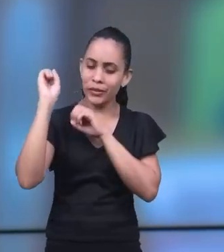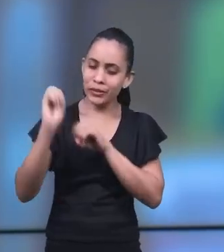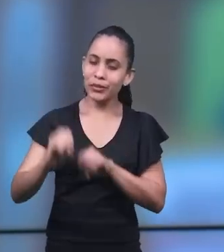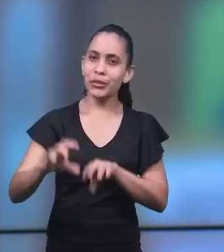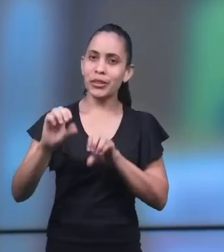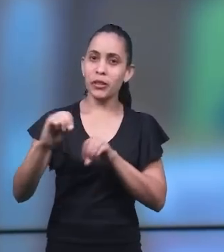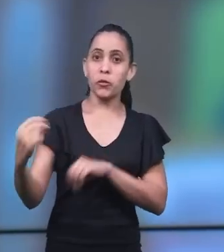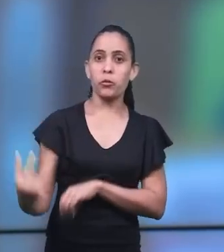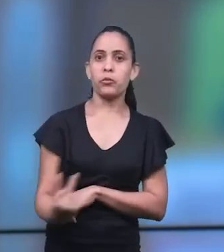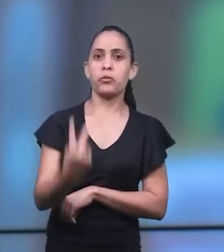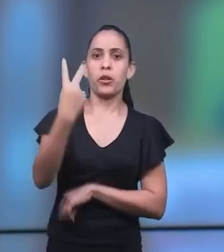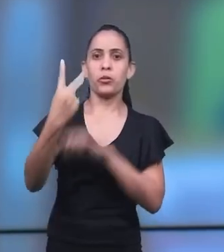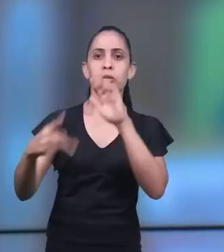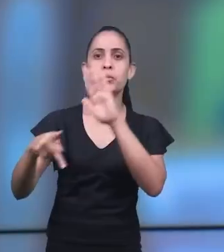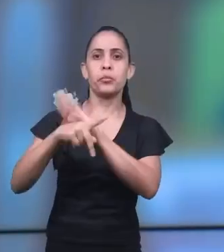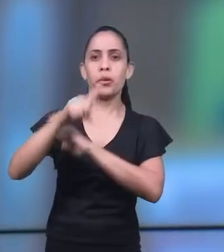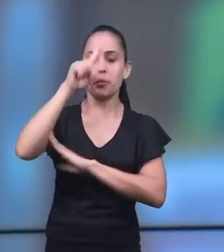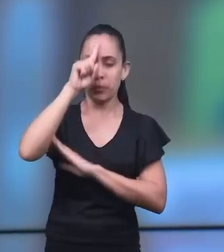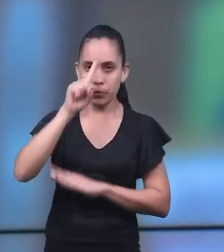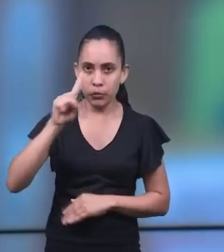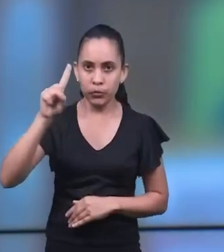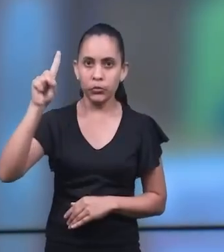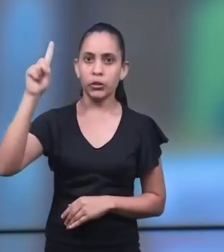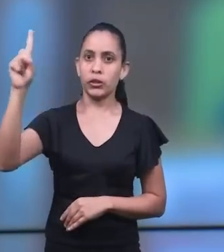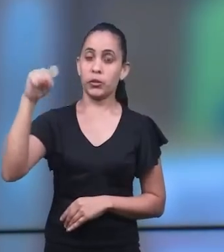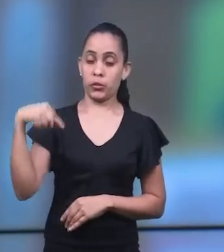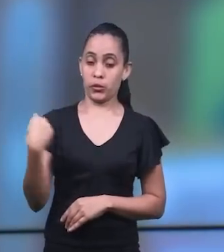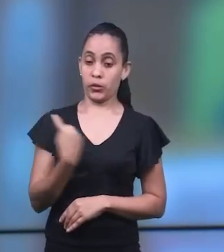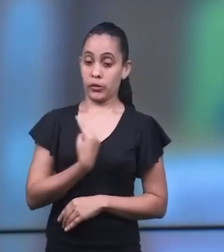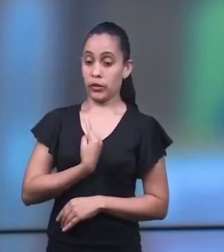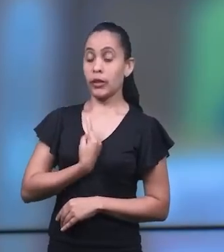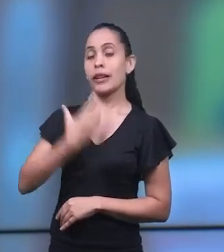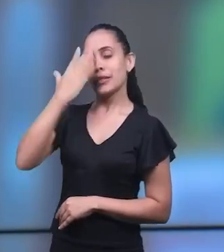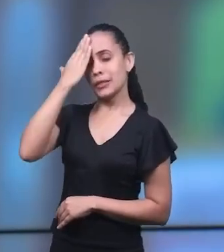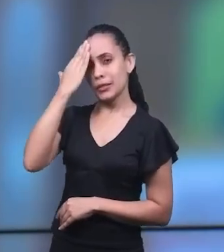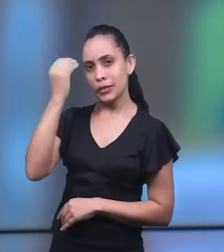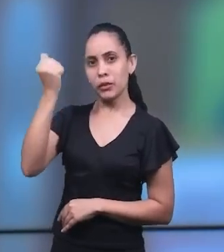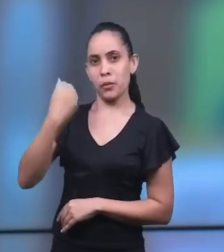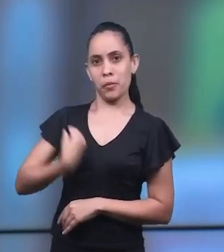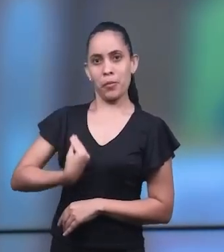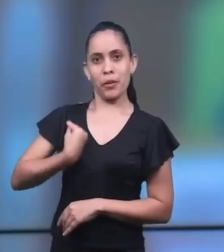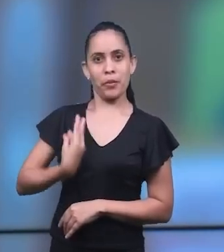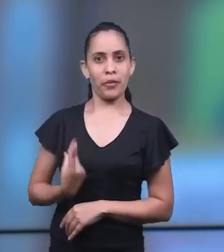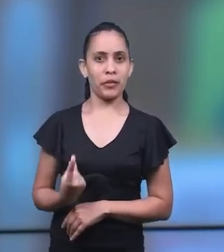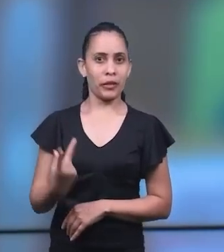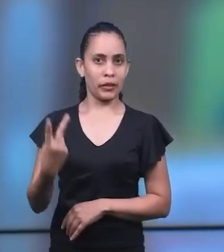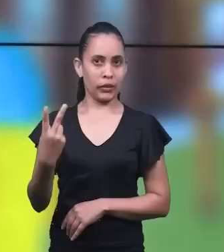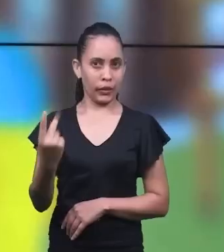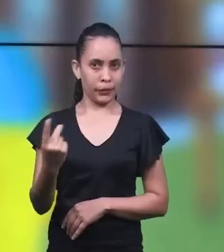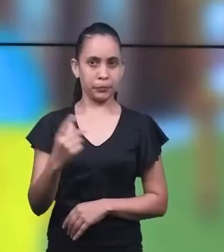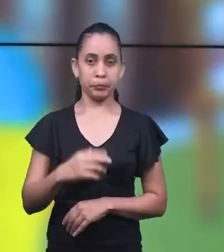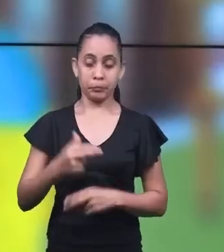Santo, ele nos ensina os valores de Deus, que nos tornam sábios para a vida eterna.